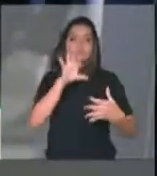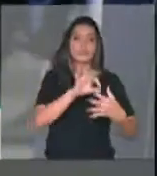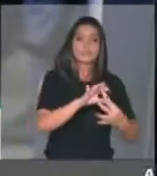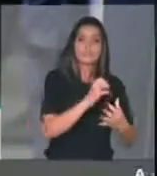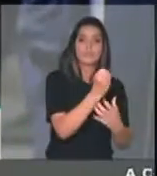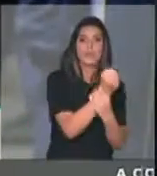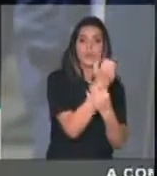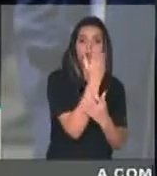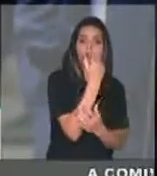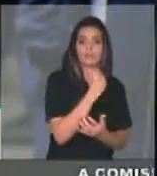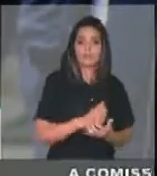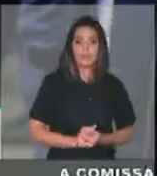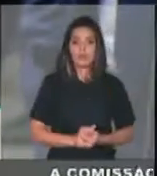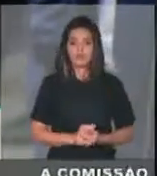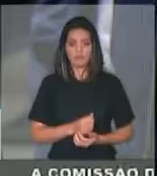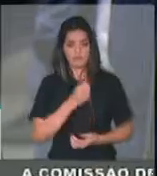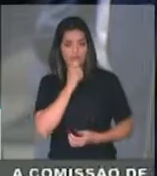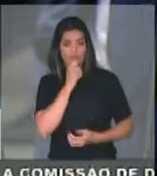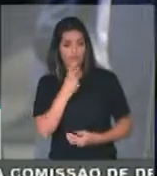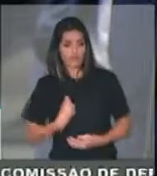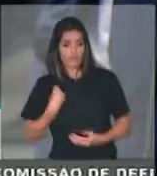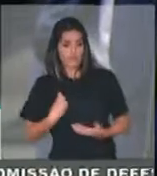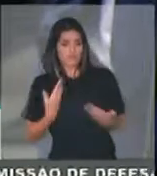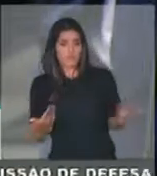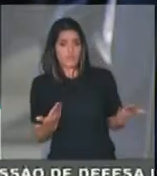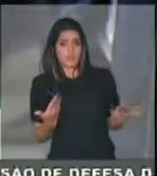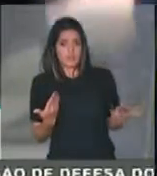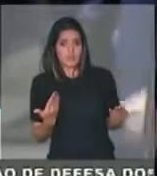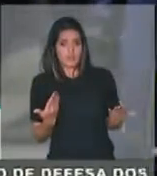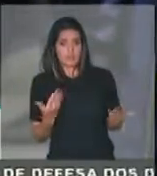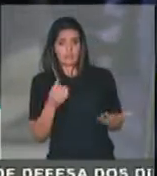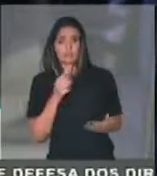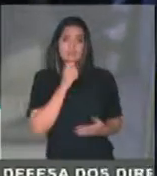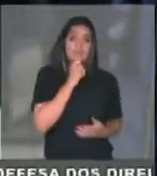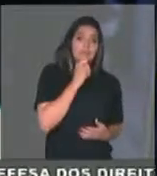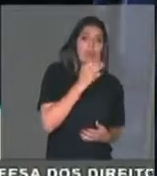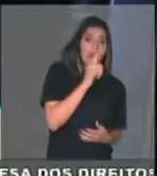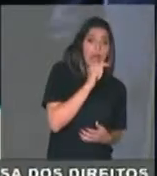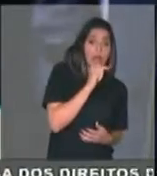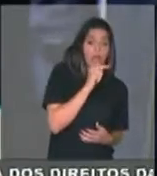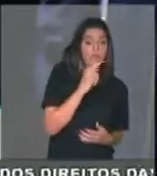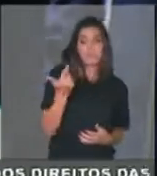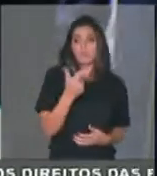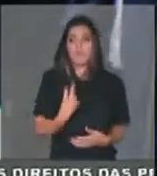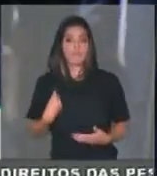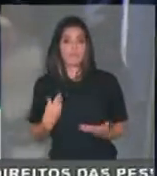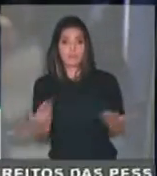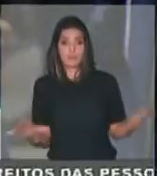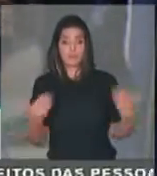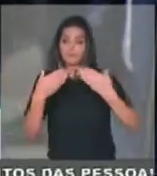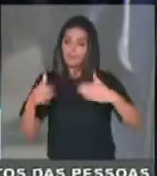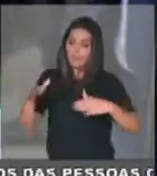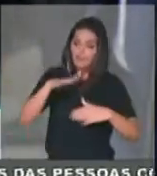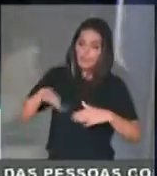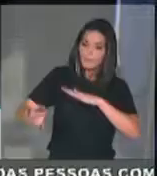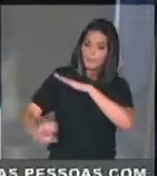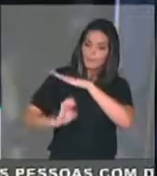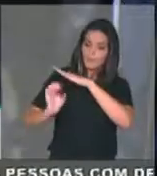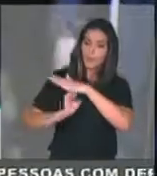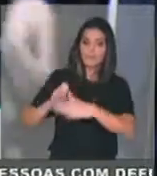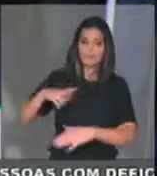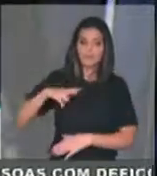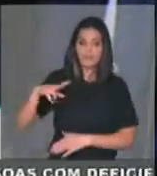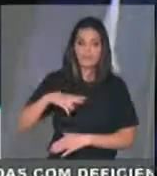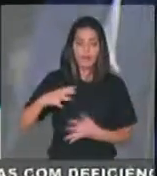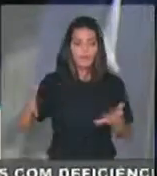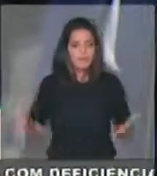sem água. E o que está se fazendo aqui é abrindo-se à iniciativa privada, garantindo incentivos